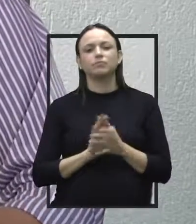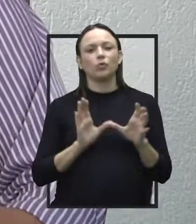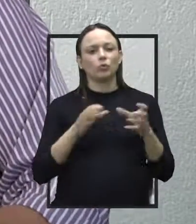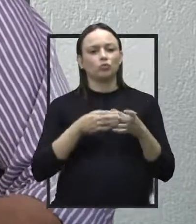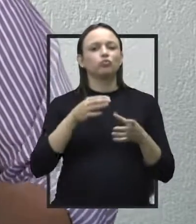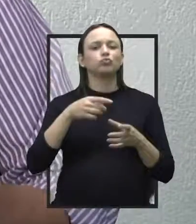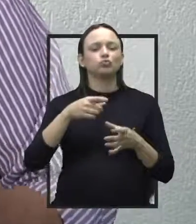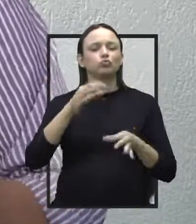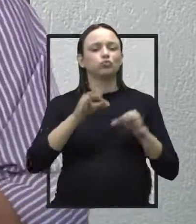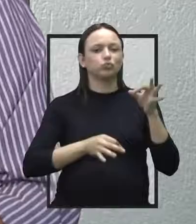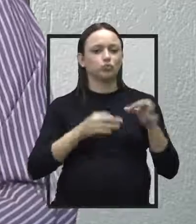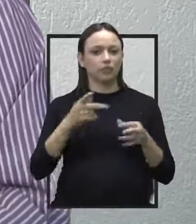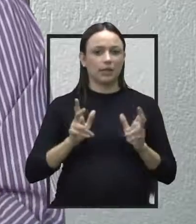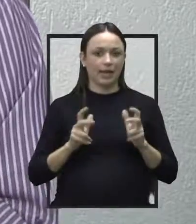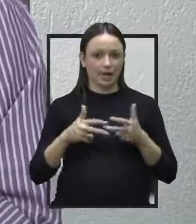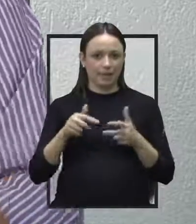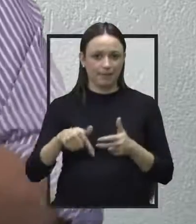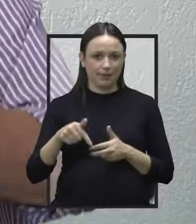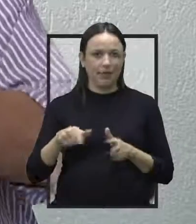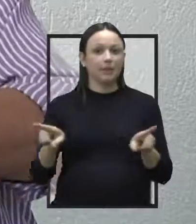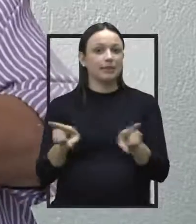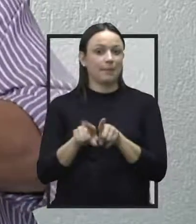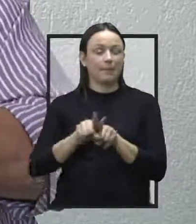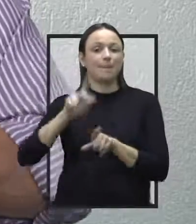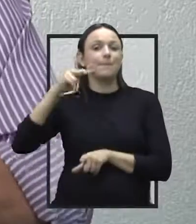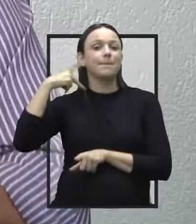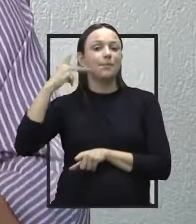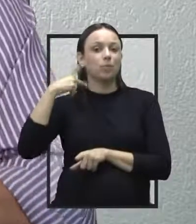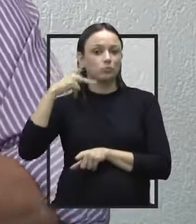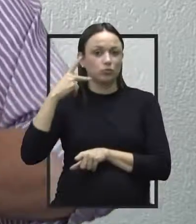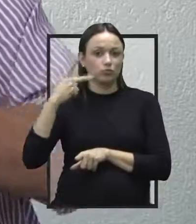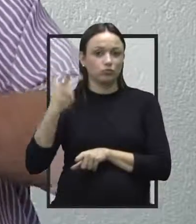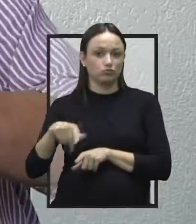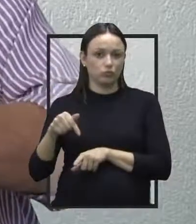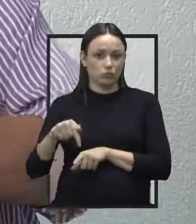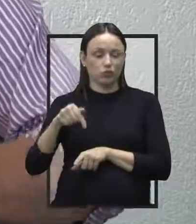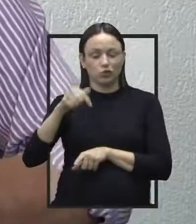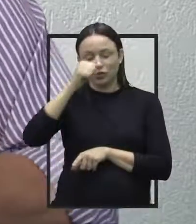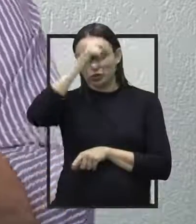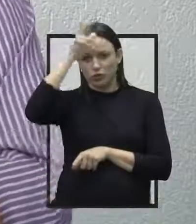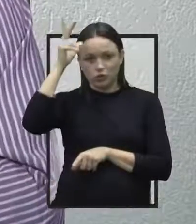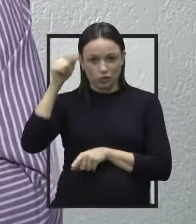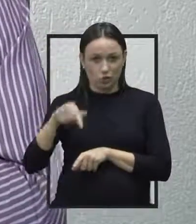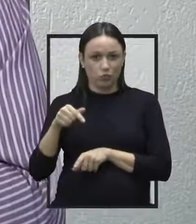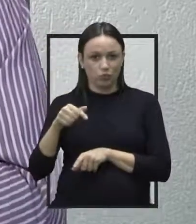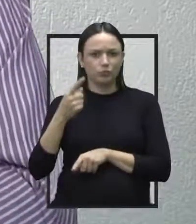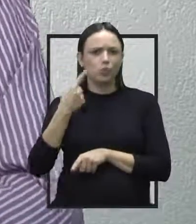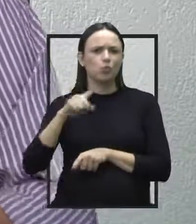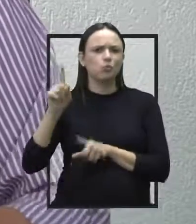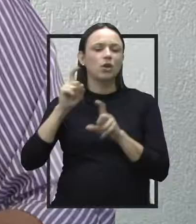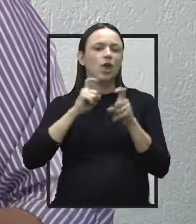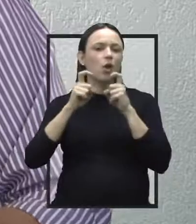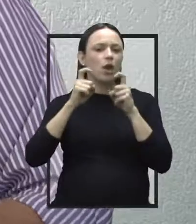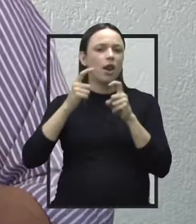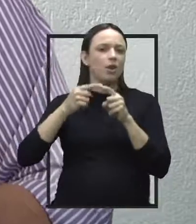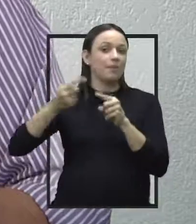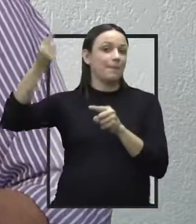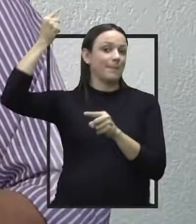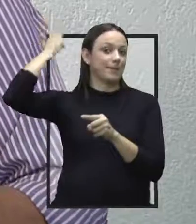Departamento Jurídico da Câmara e também a Procuradoria do município, na última reunião, na semana